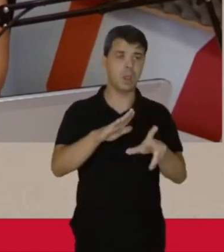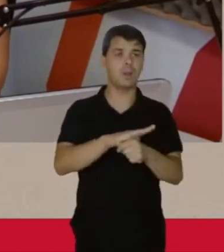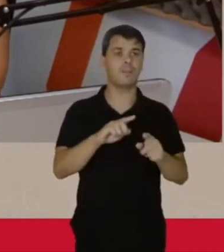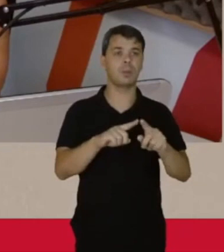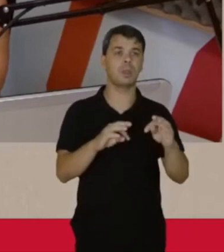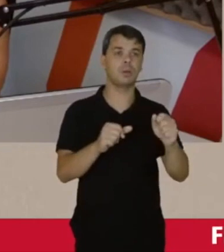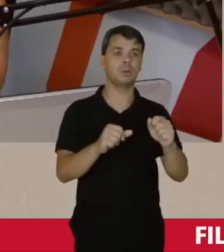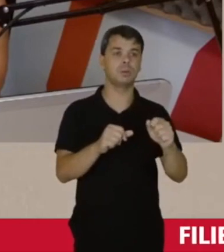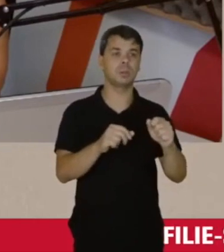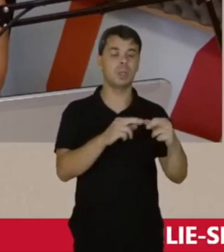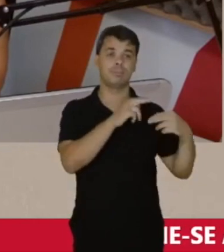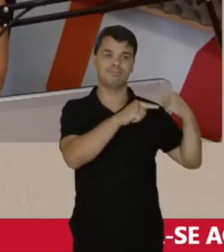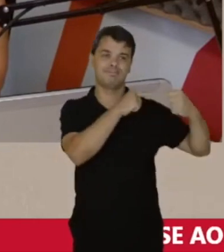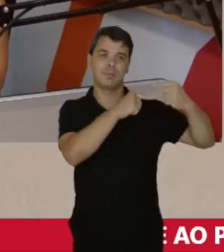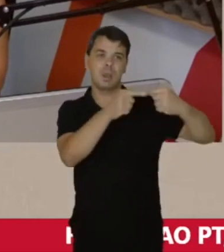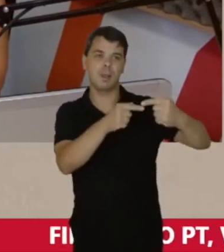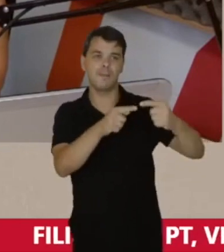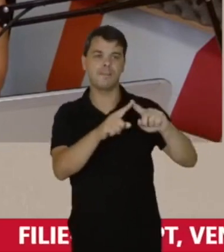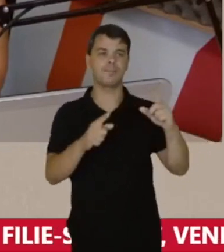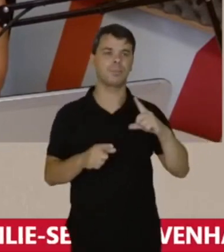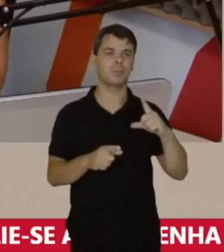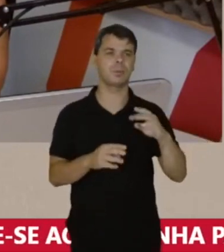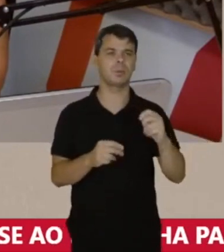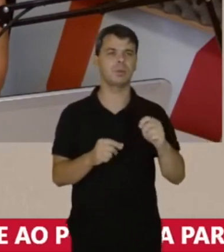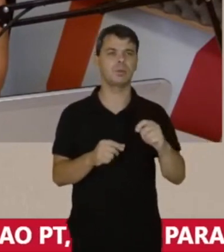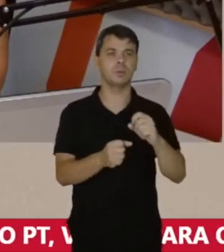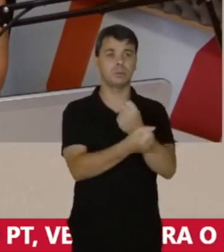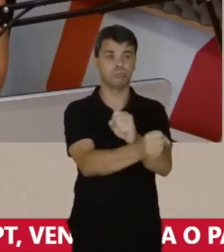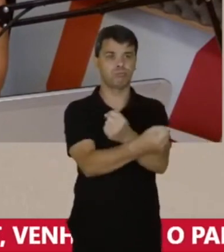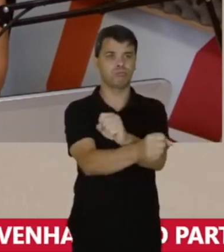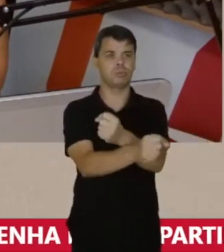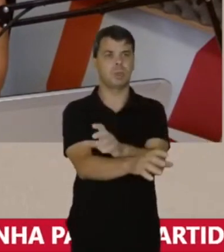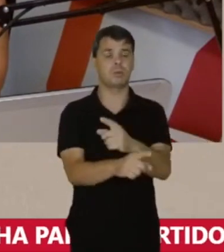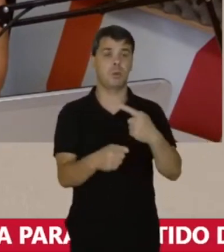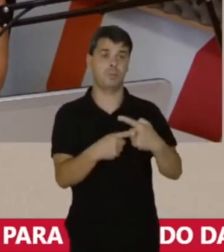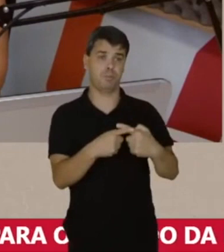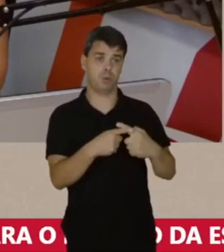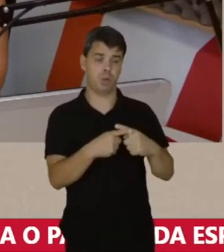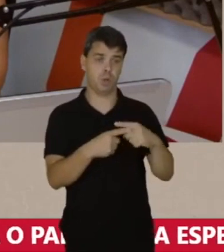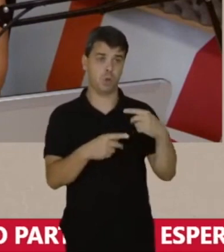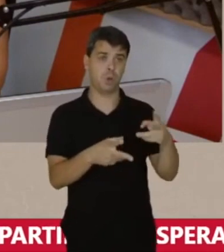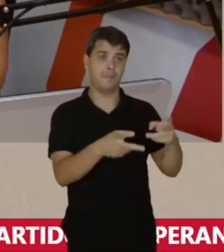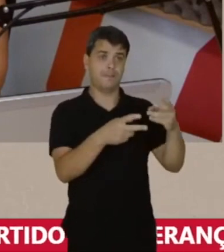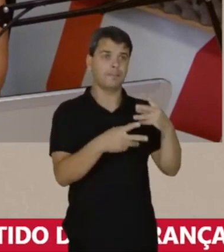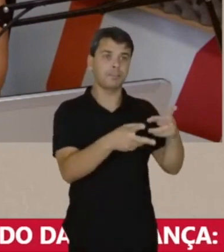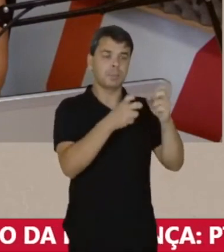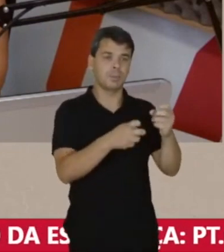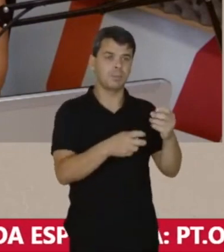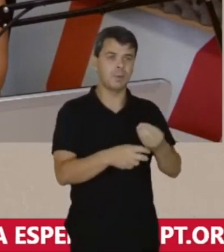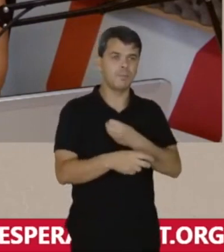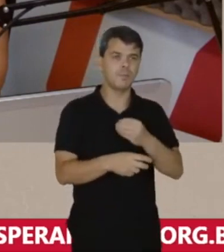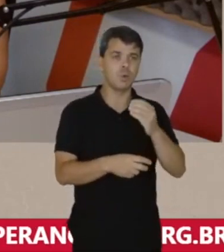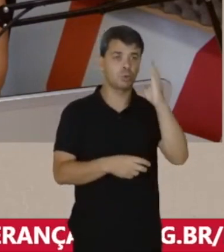aqueles herdeiros, né, dos escravocratas, porque o que a gente vive hoje no Brasil é